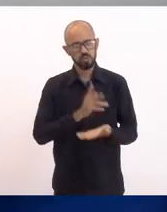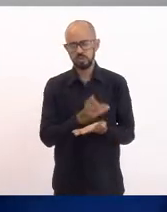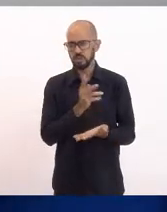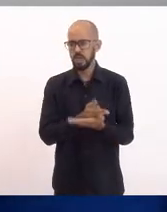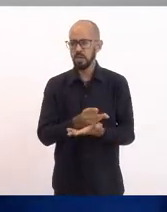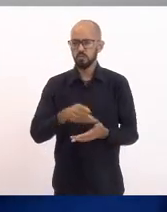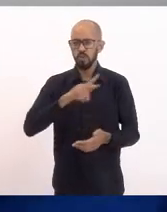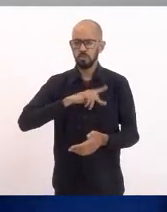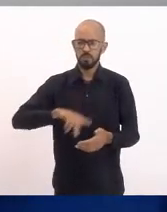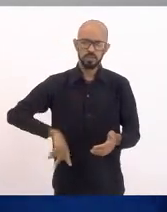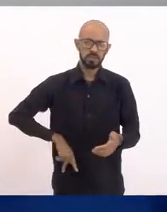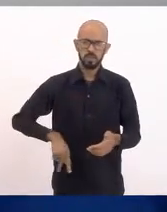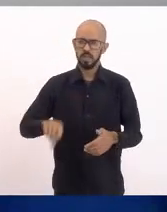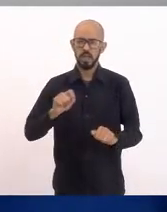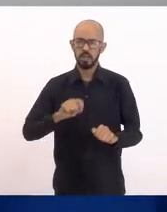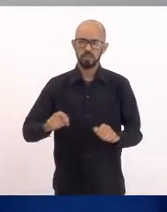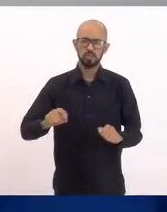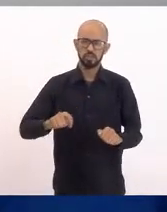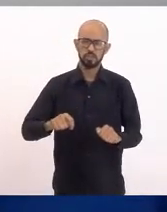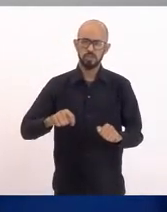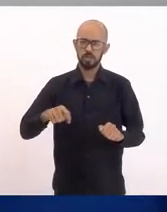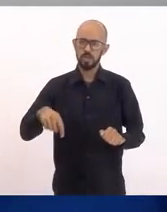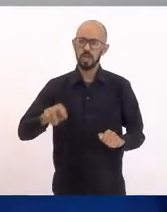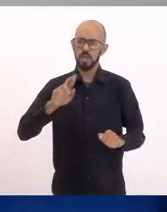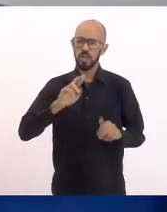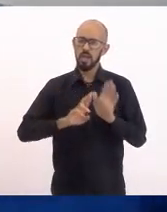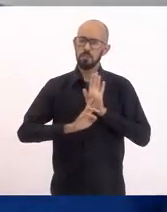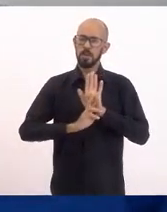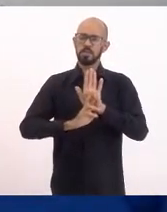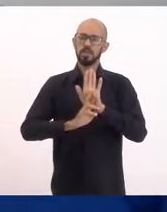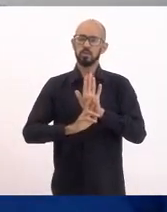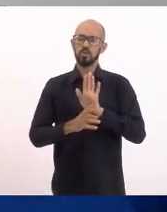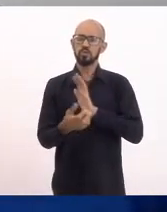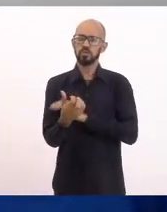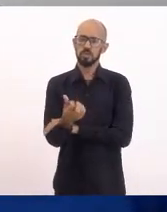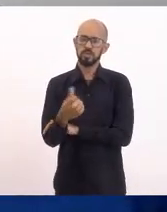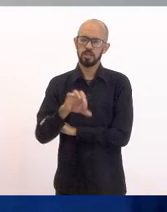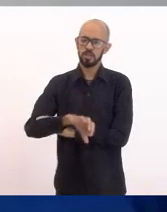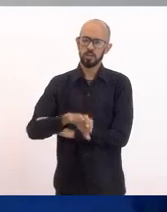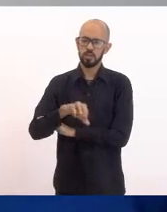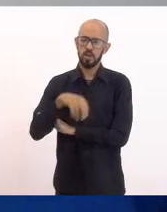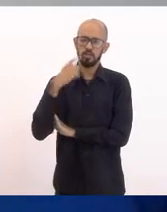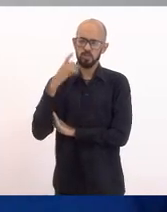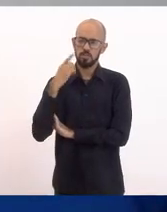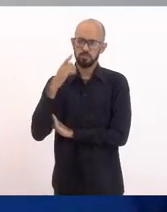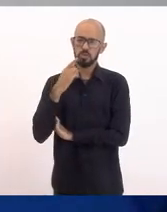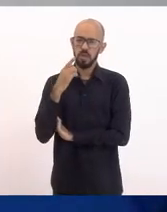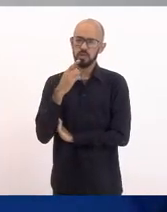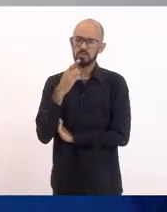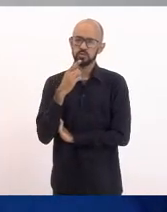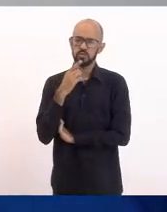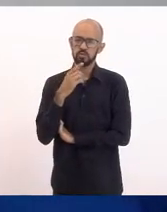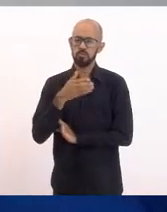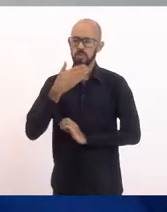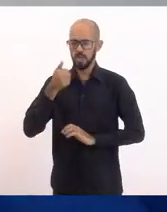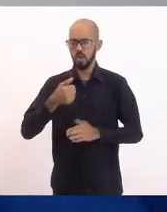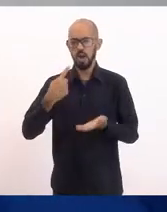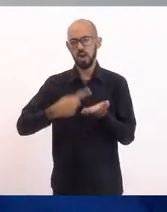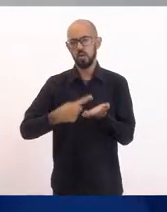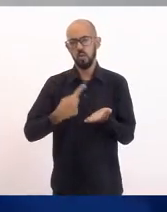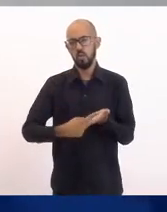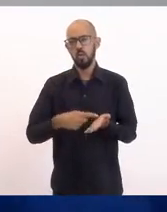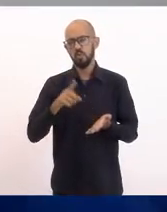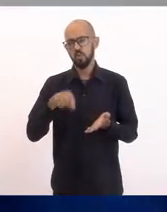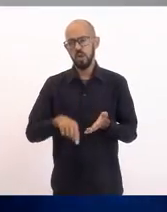que respondeu por todos os demais 69, o qual carinhosamente me incluo. Tá? Então, acho que o melhor acordo que a gente tem